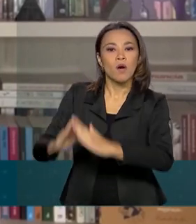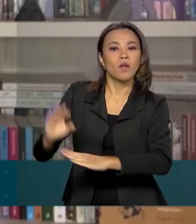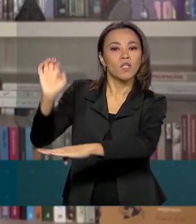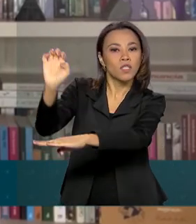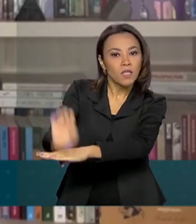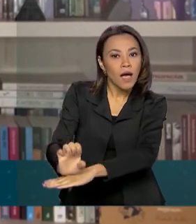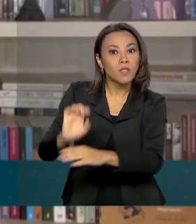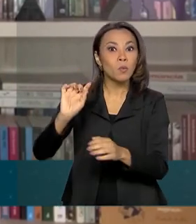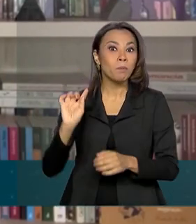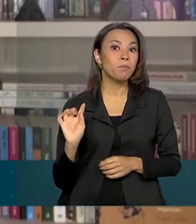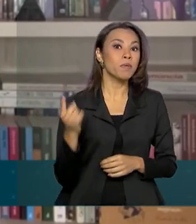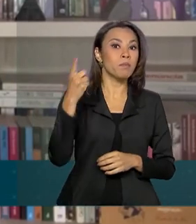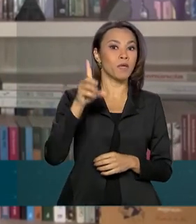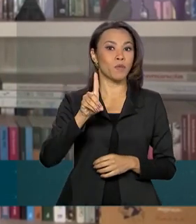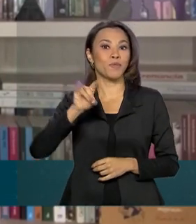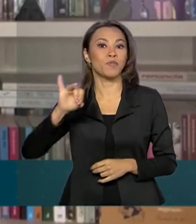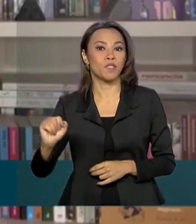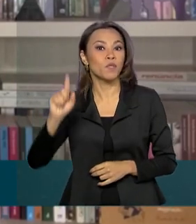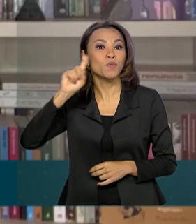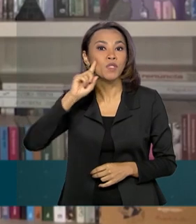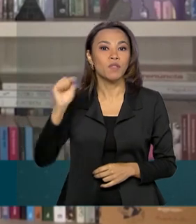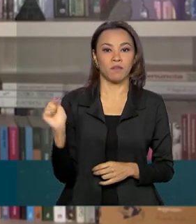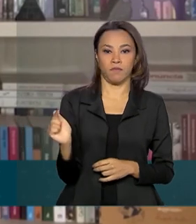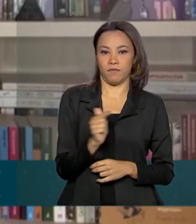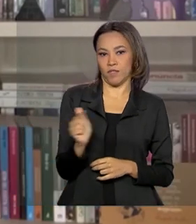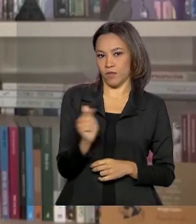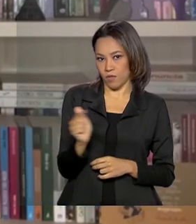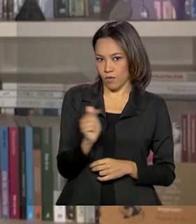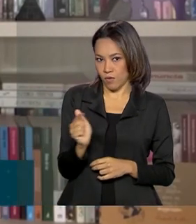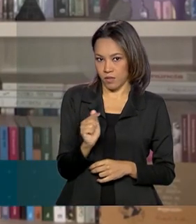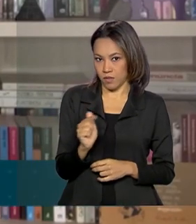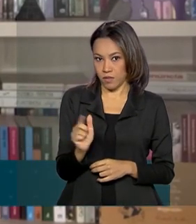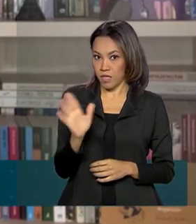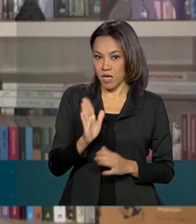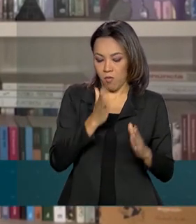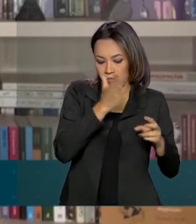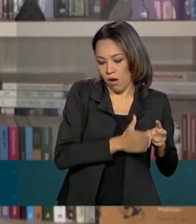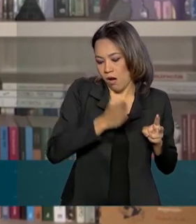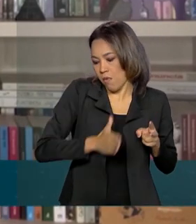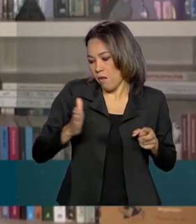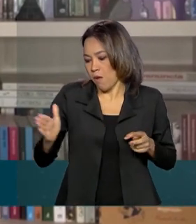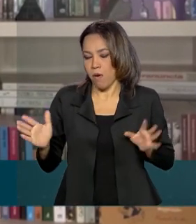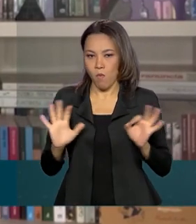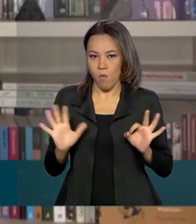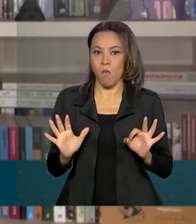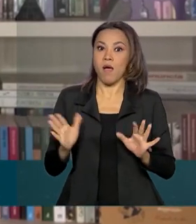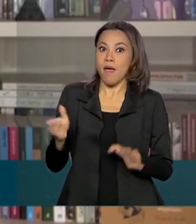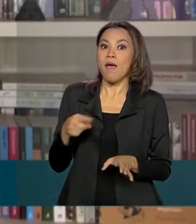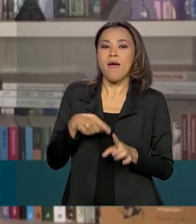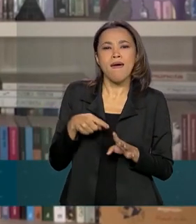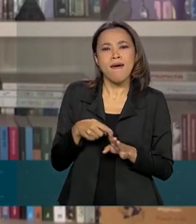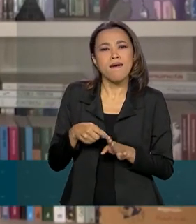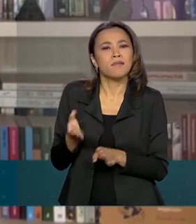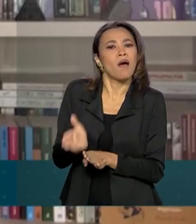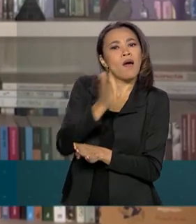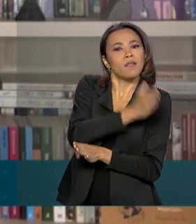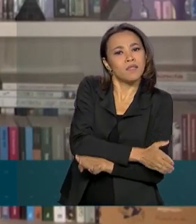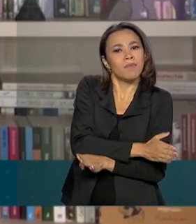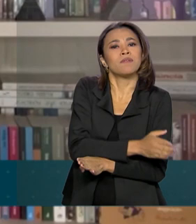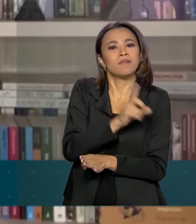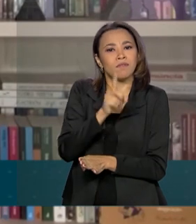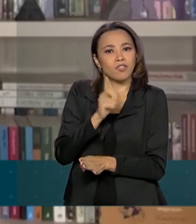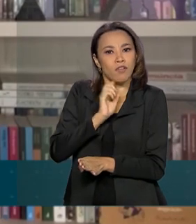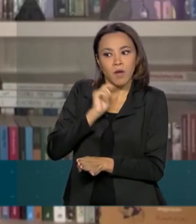primeiro dia do calendário, ou seja, dia 22, e não de forma escalonada. Essa antecipação é automática.